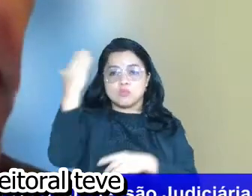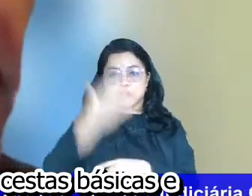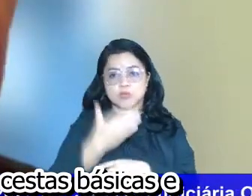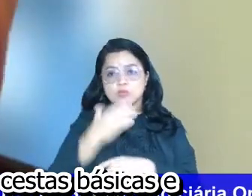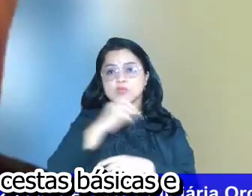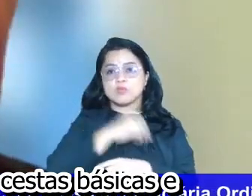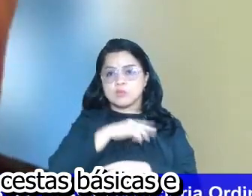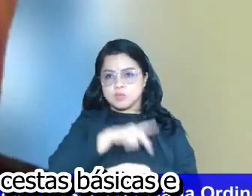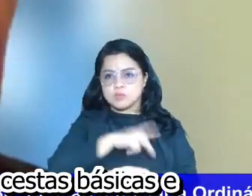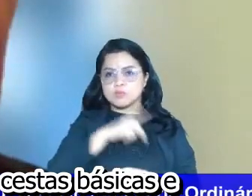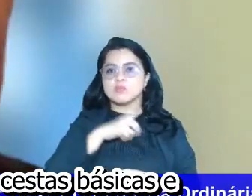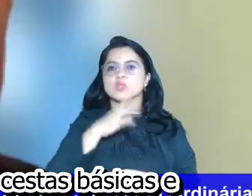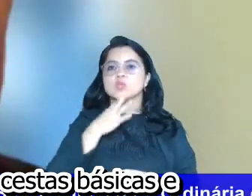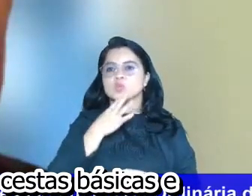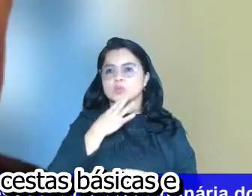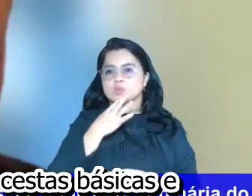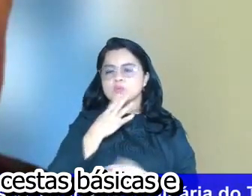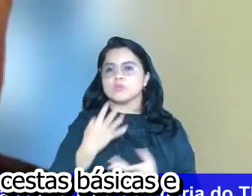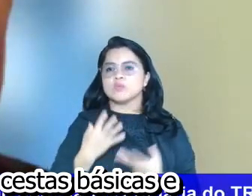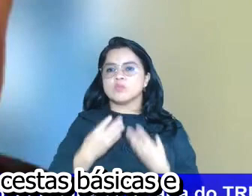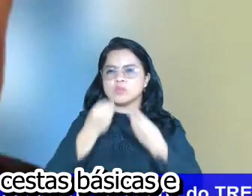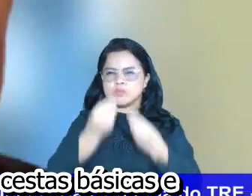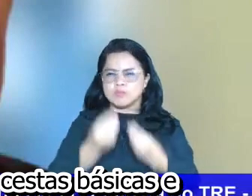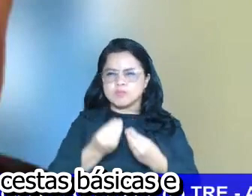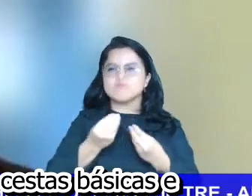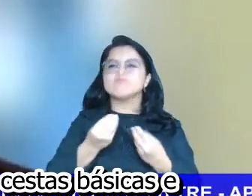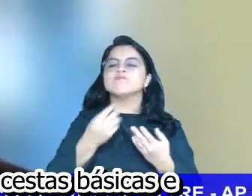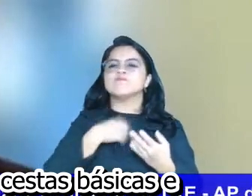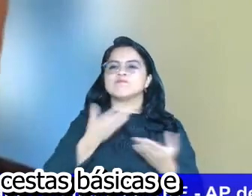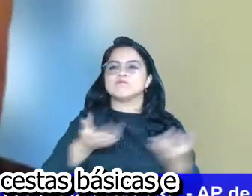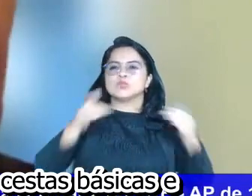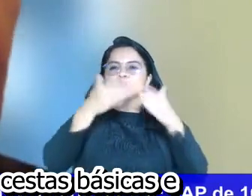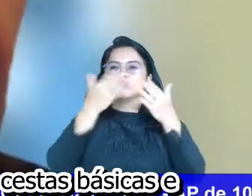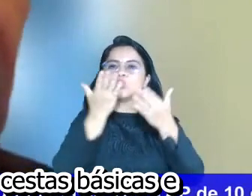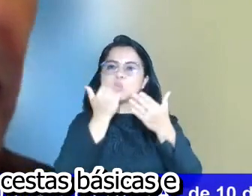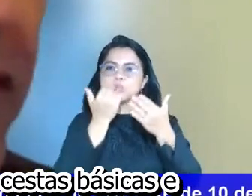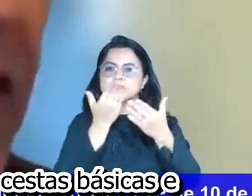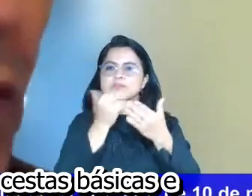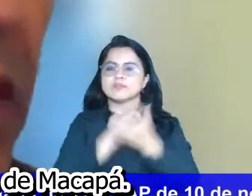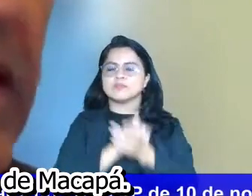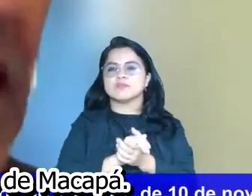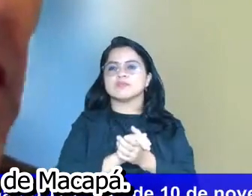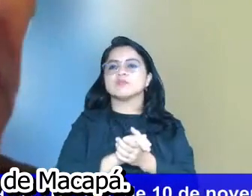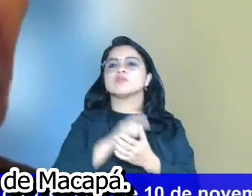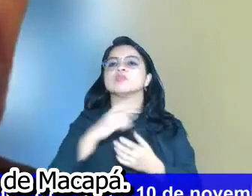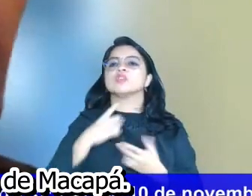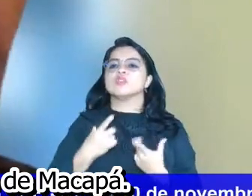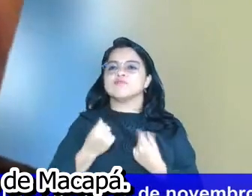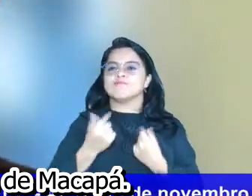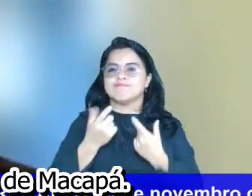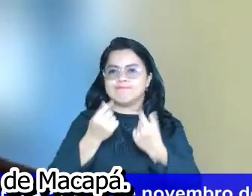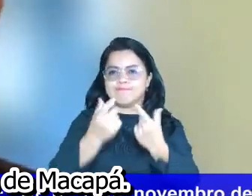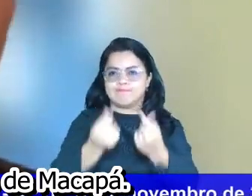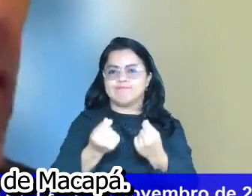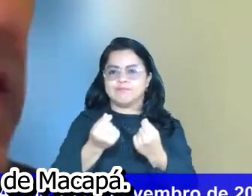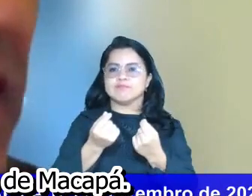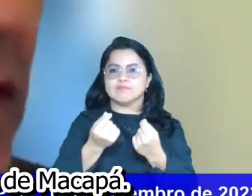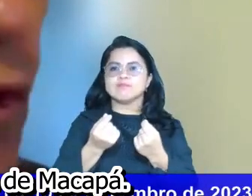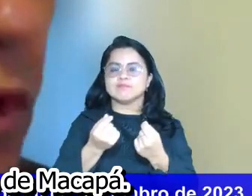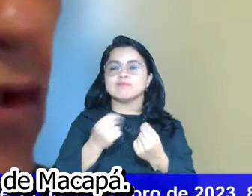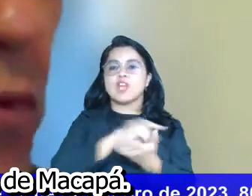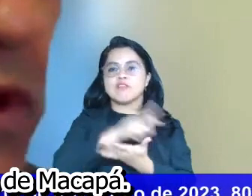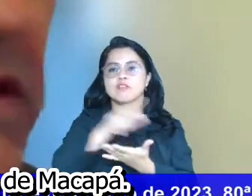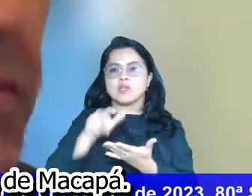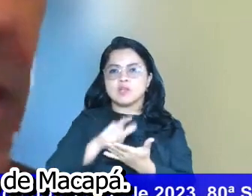Eleitoral teve conhecimento do oferecimento e distribuição indevida de cestas básicas e valores em dinheiro a